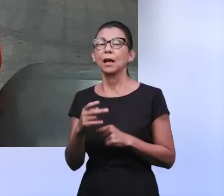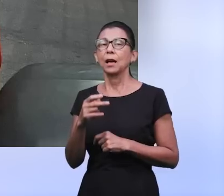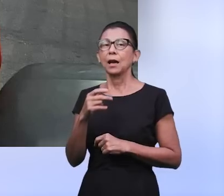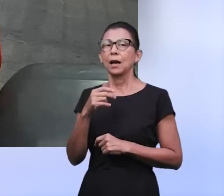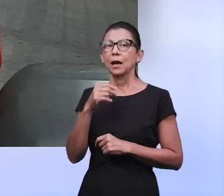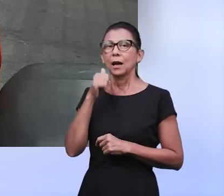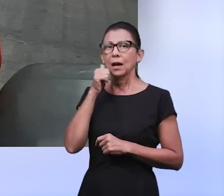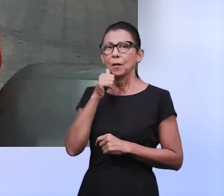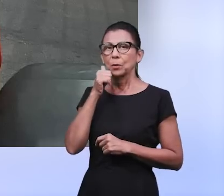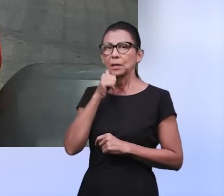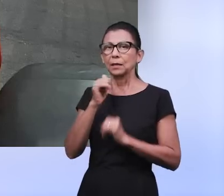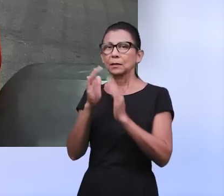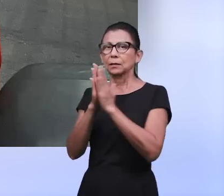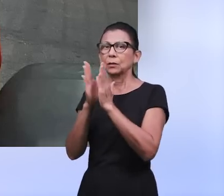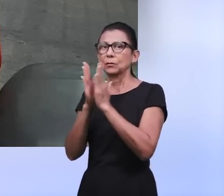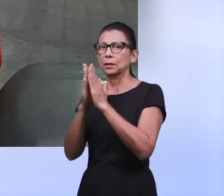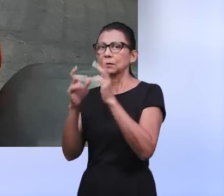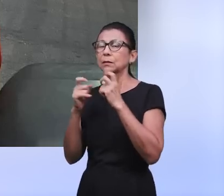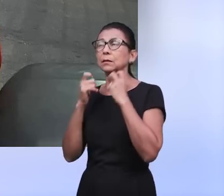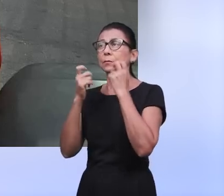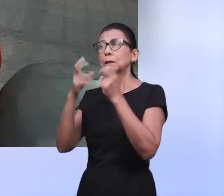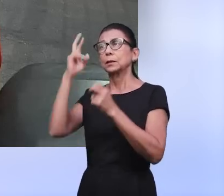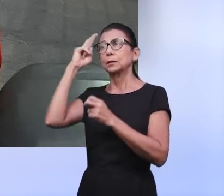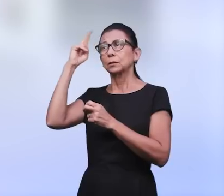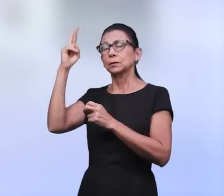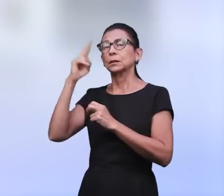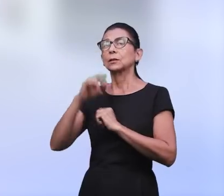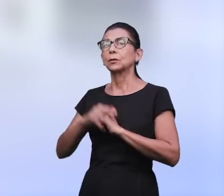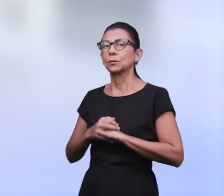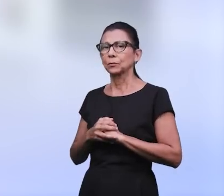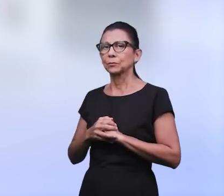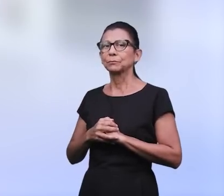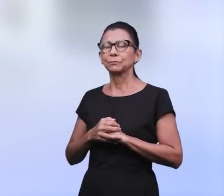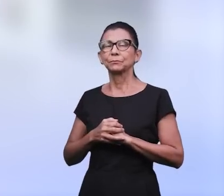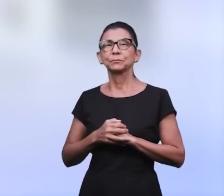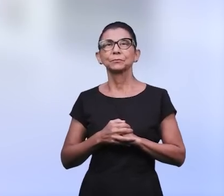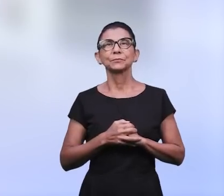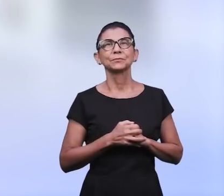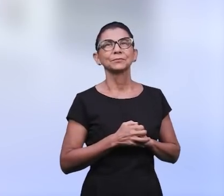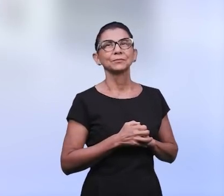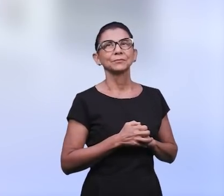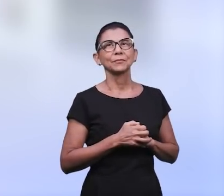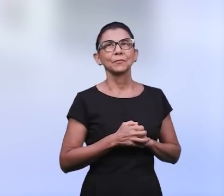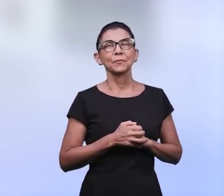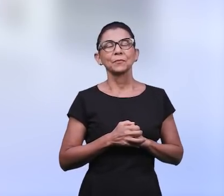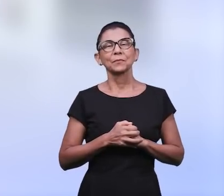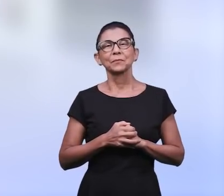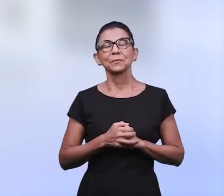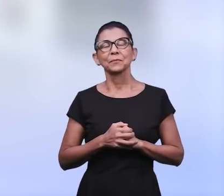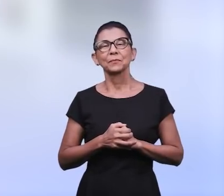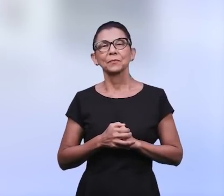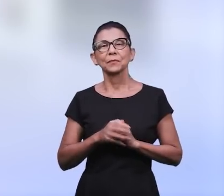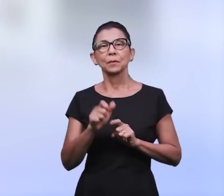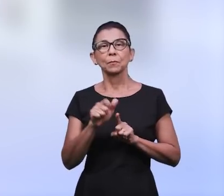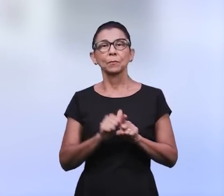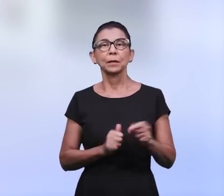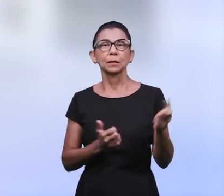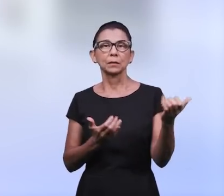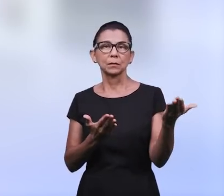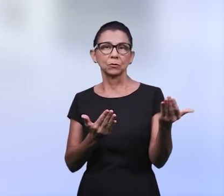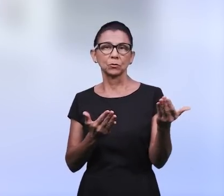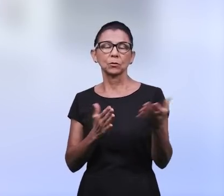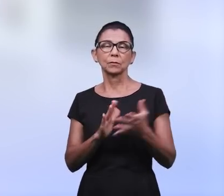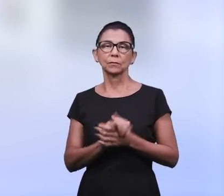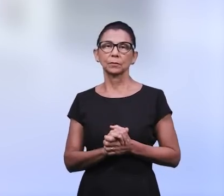por aquela rua. Louvado seja o nome do Senhor. Dentre as atividades realizadas no mês dos jovens, compartilhamos